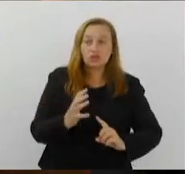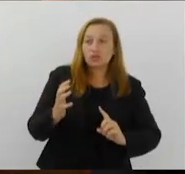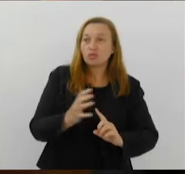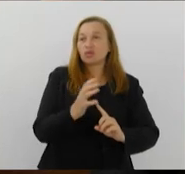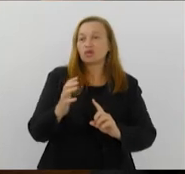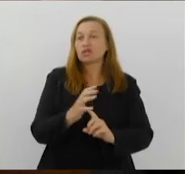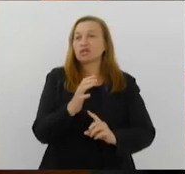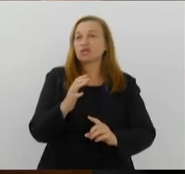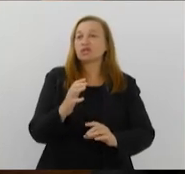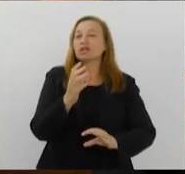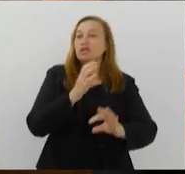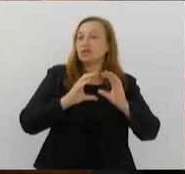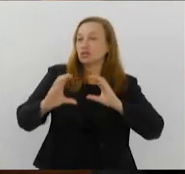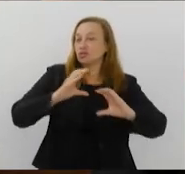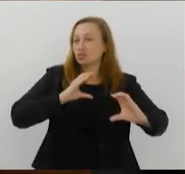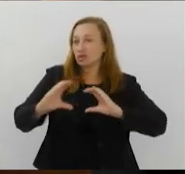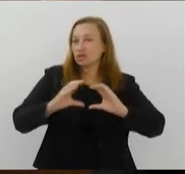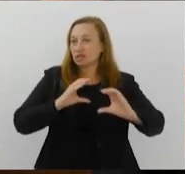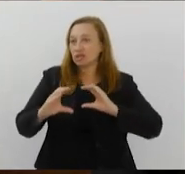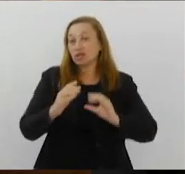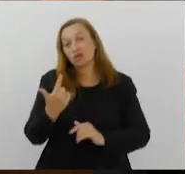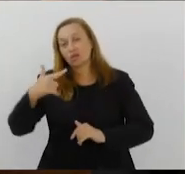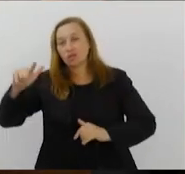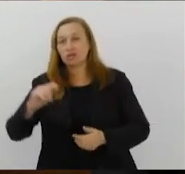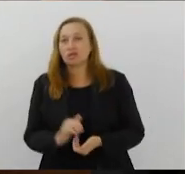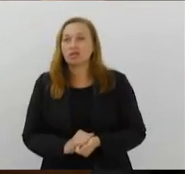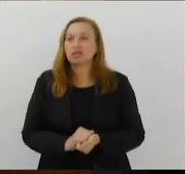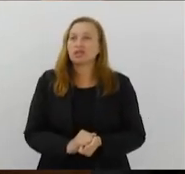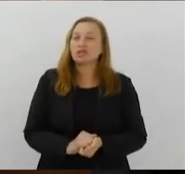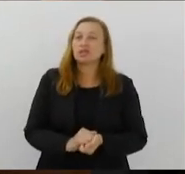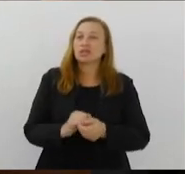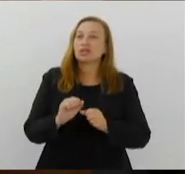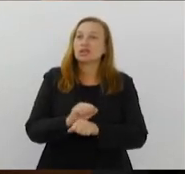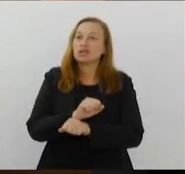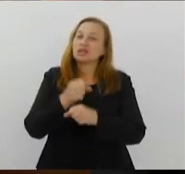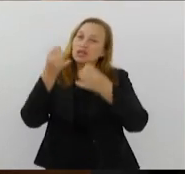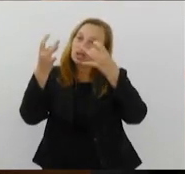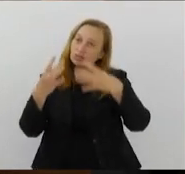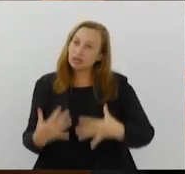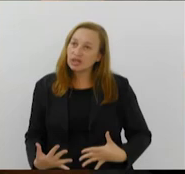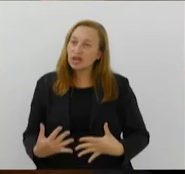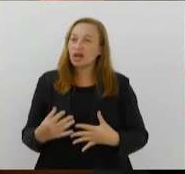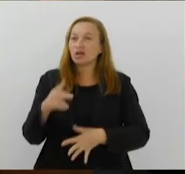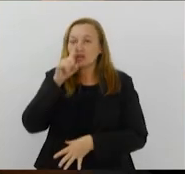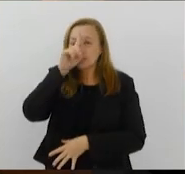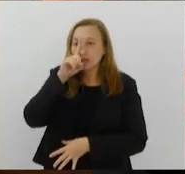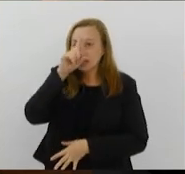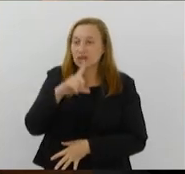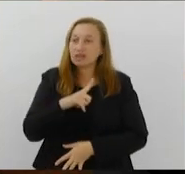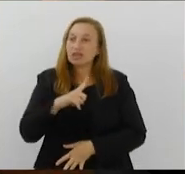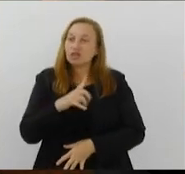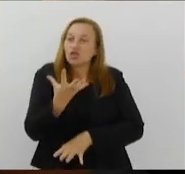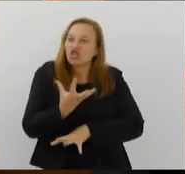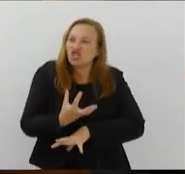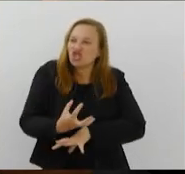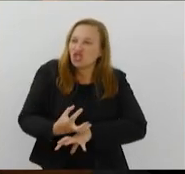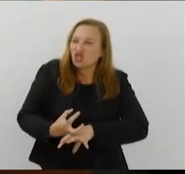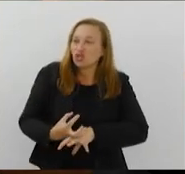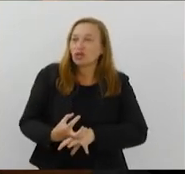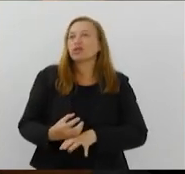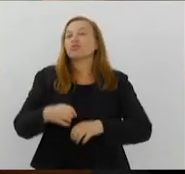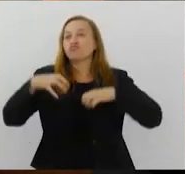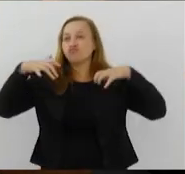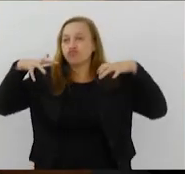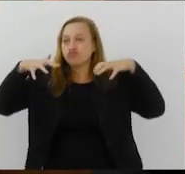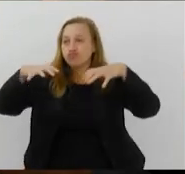meios de comunicação e etc. E esclarecimento dos perigos que corremos com a seca e as enchentes.